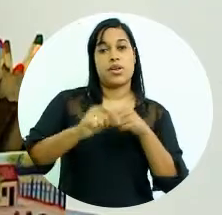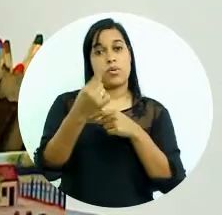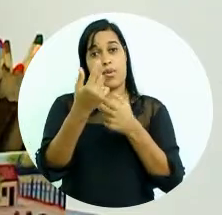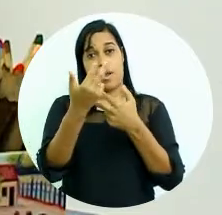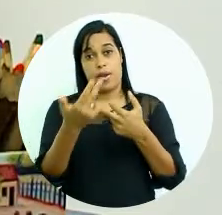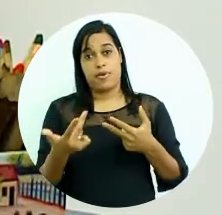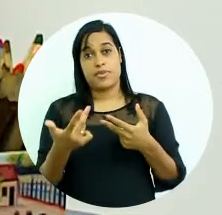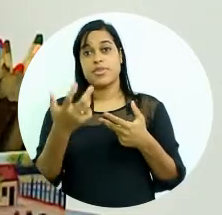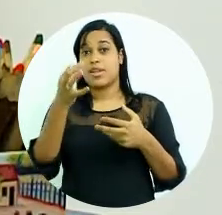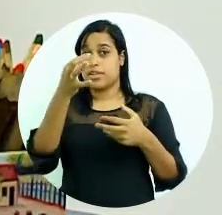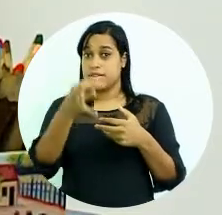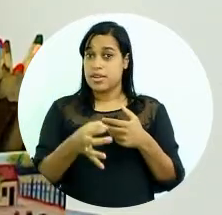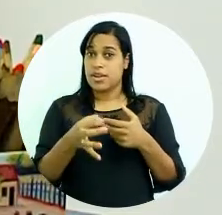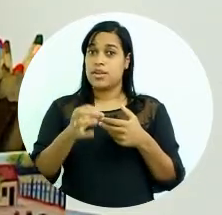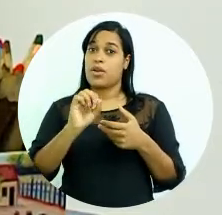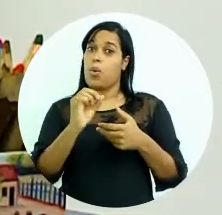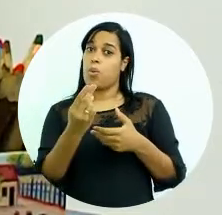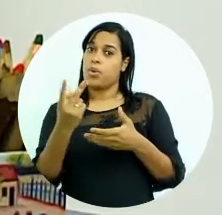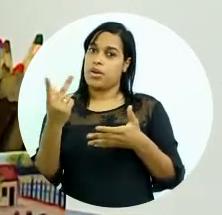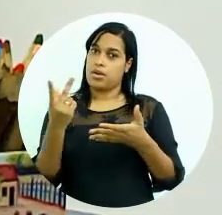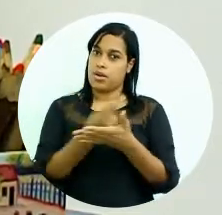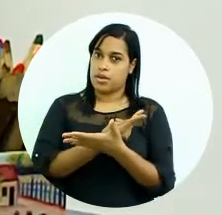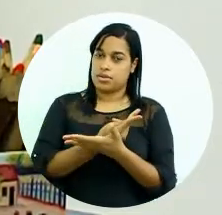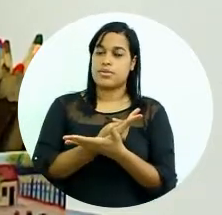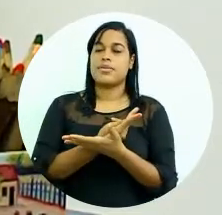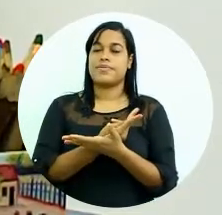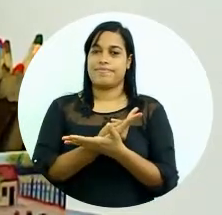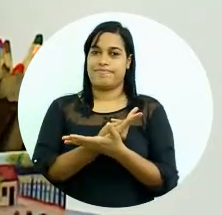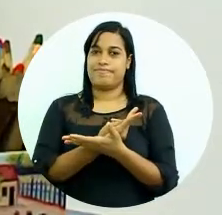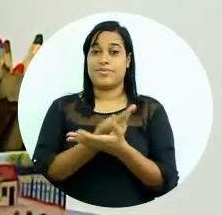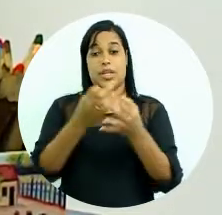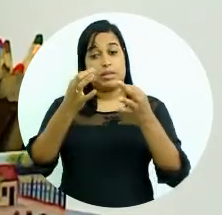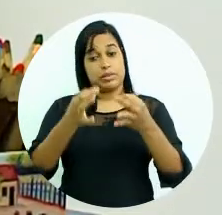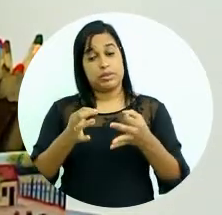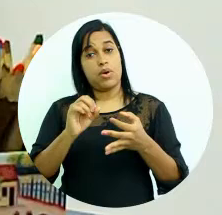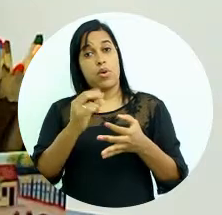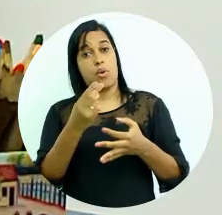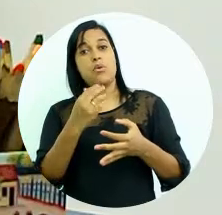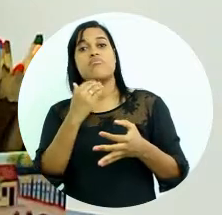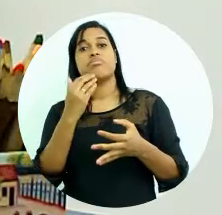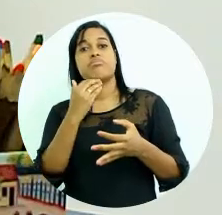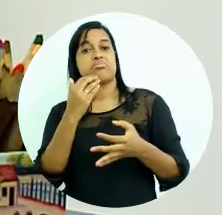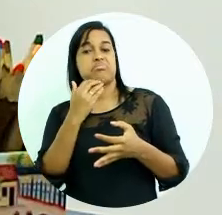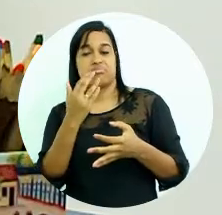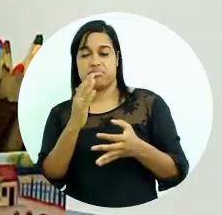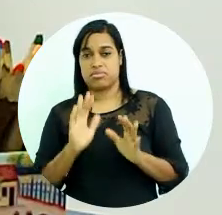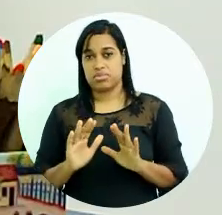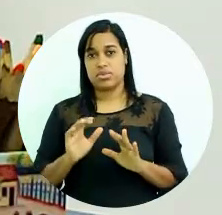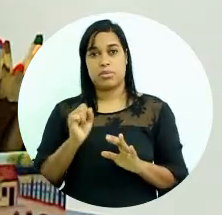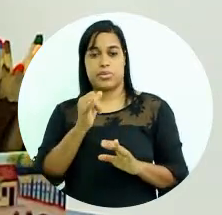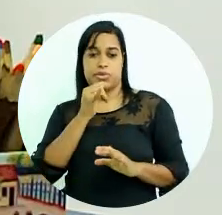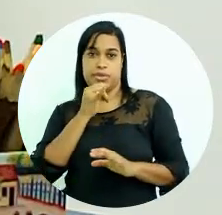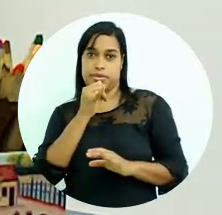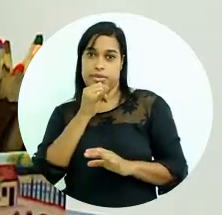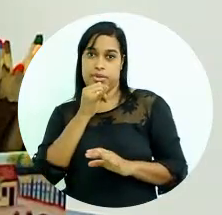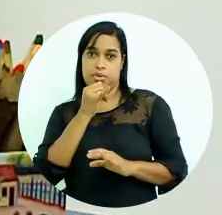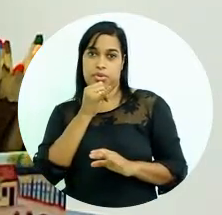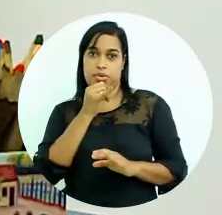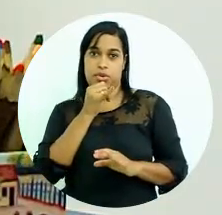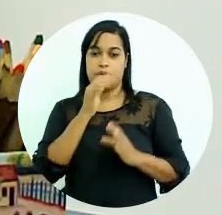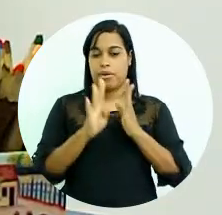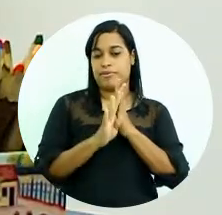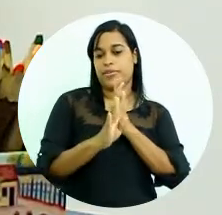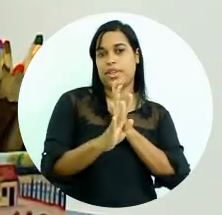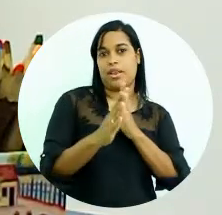decidir quando uma coisa é certa ou errada, justa ou injusta. Por